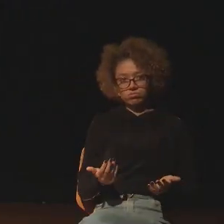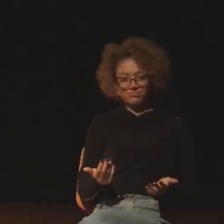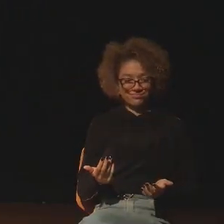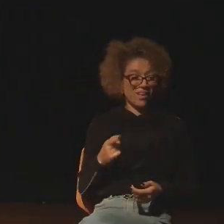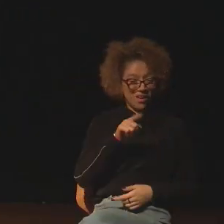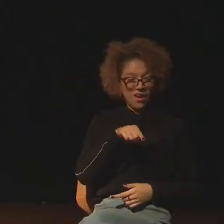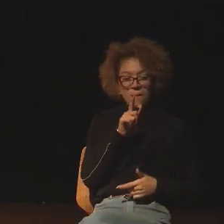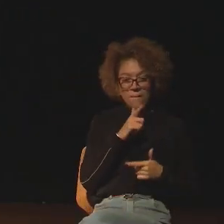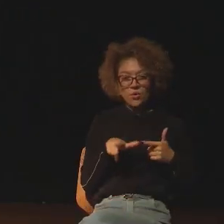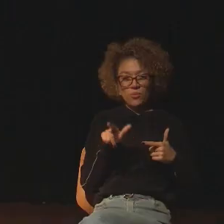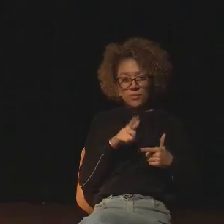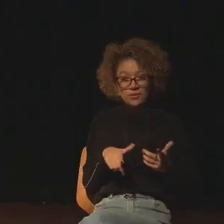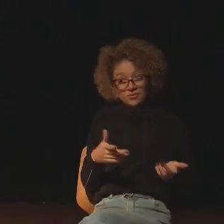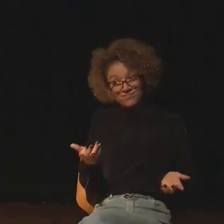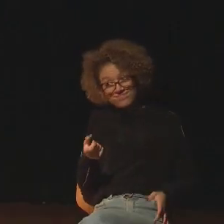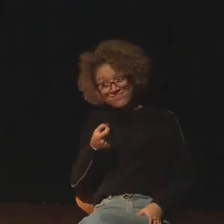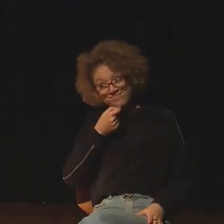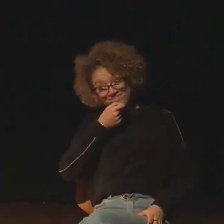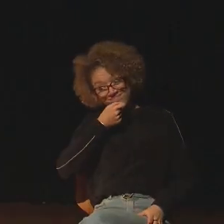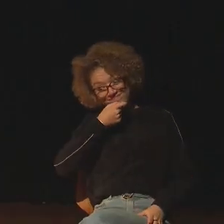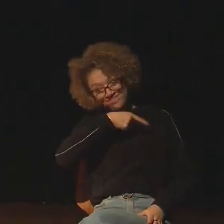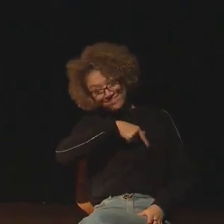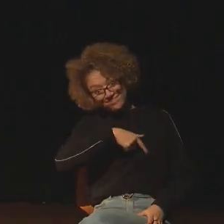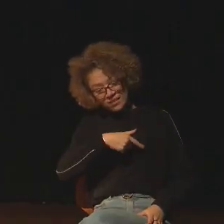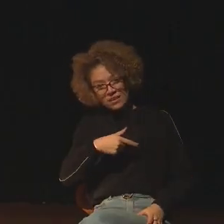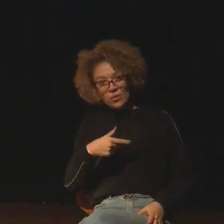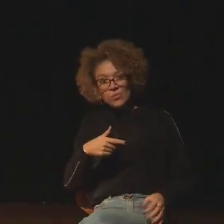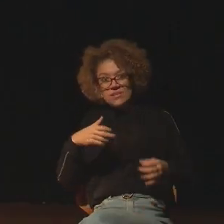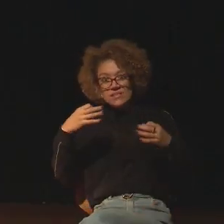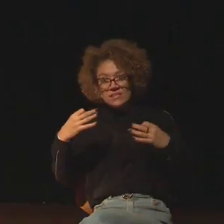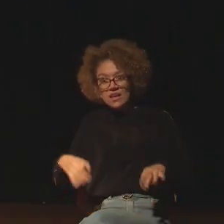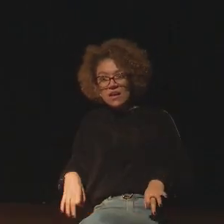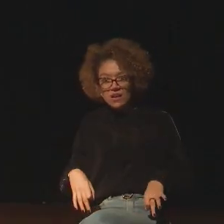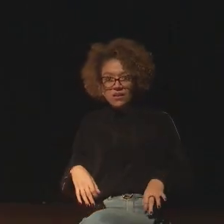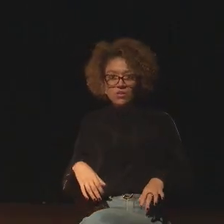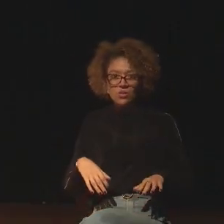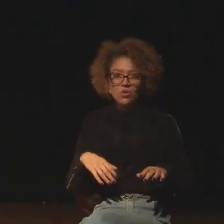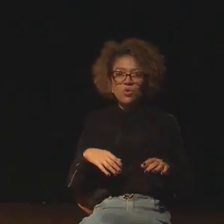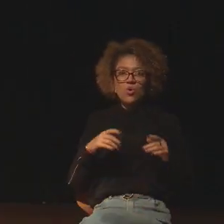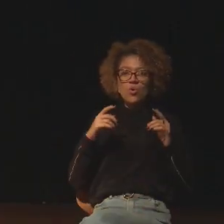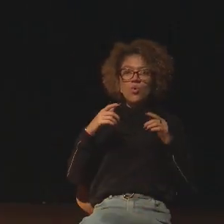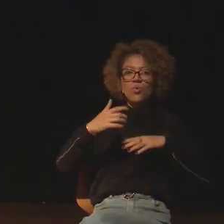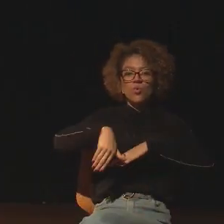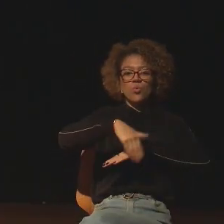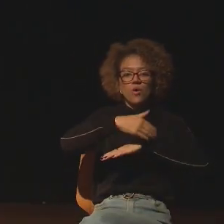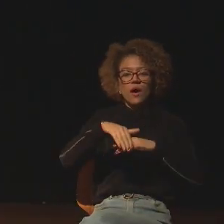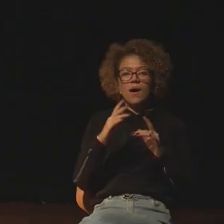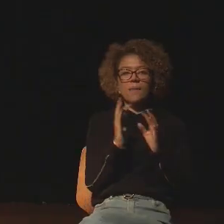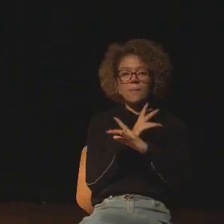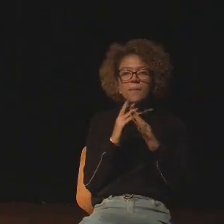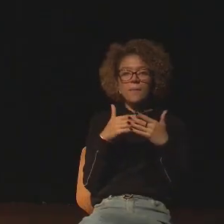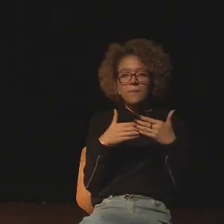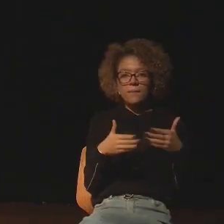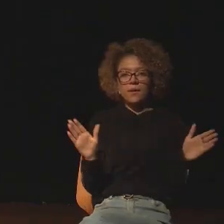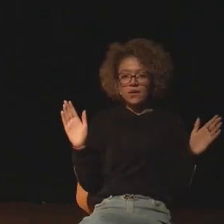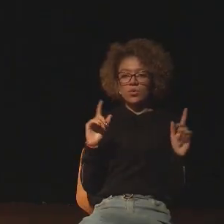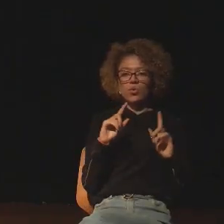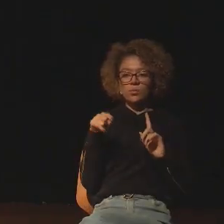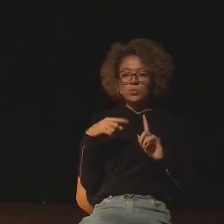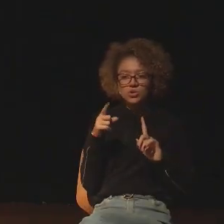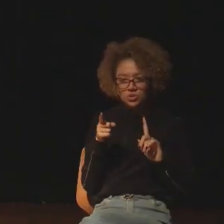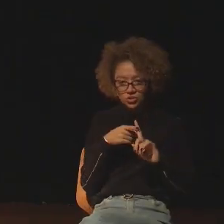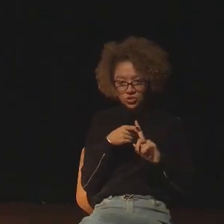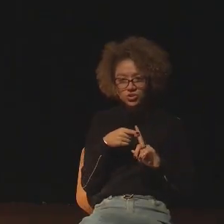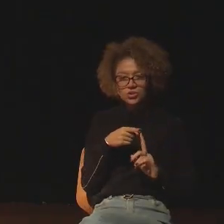que, ironicamente, era para ser o oposto. A ideia do Ruas Abertas era uma política de mobilidade urbana para tirar o barulho